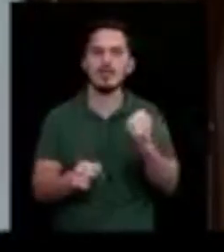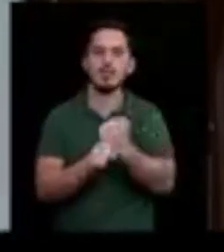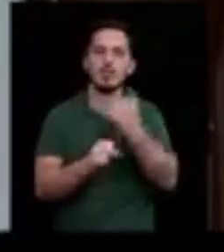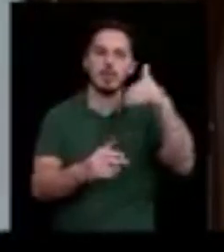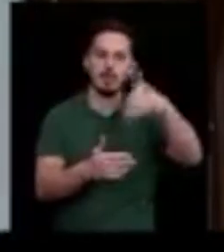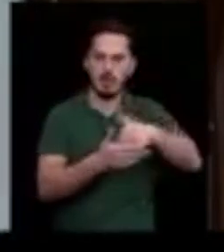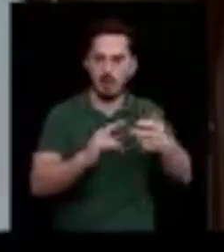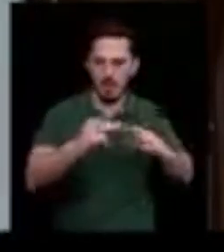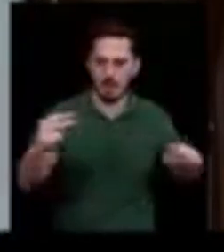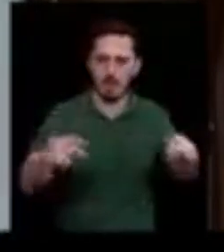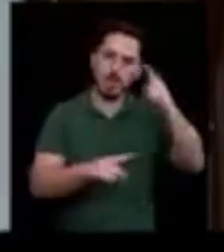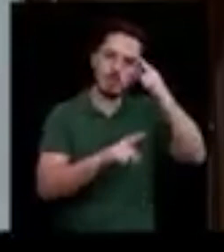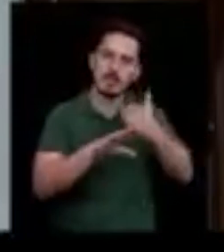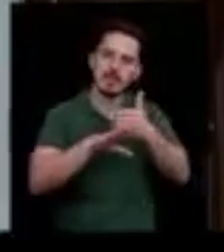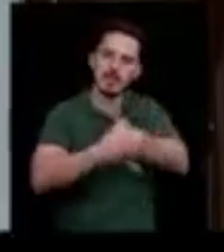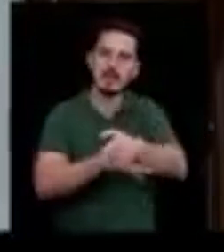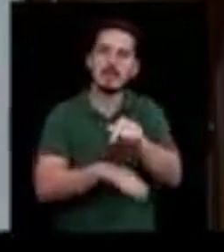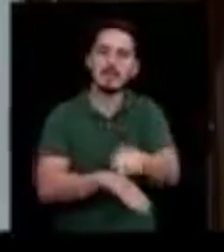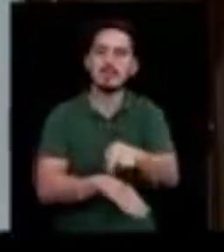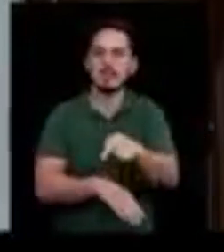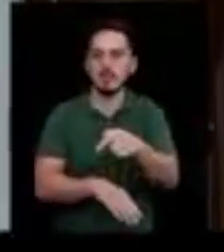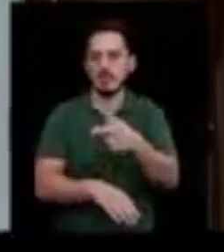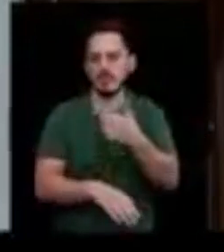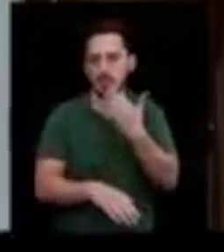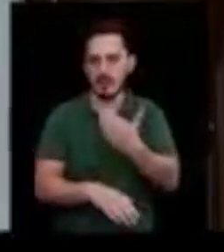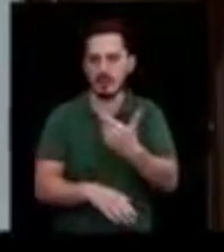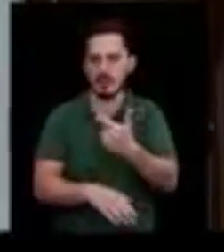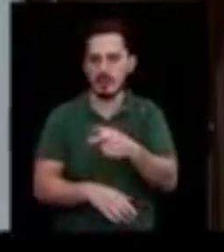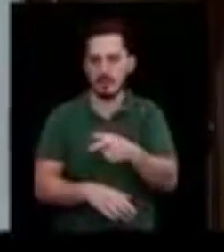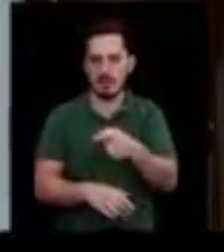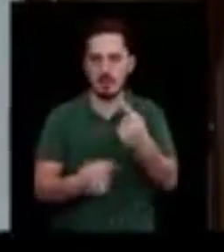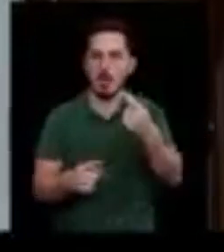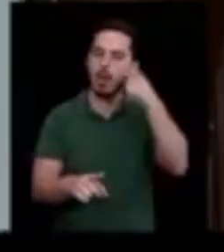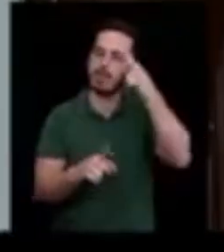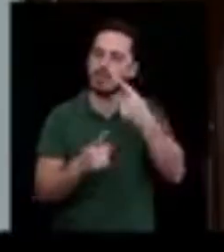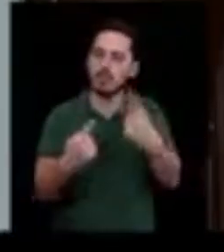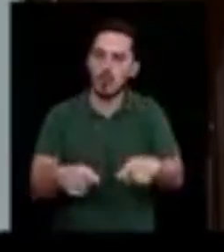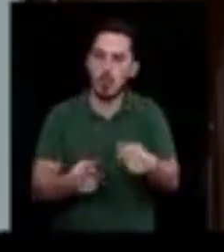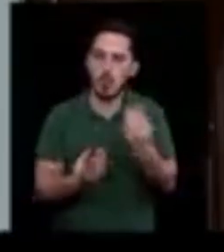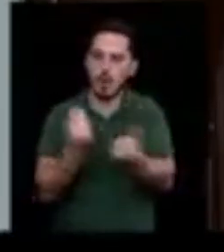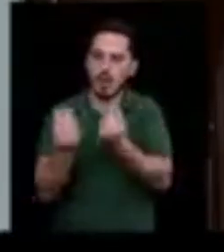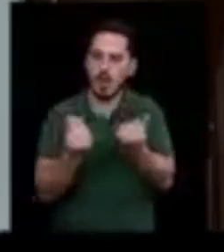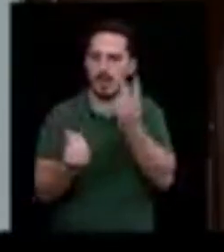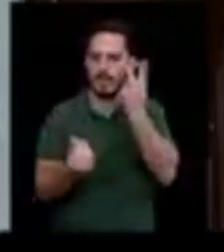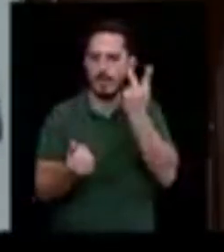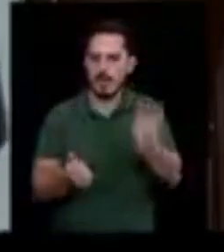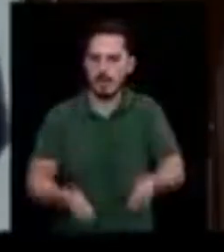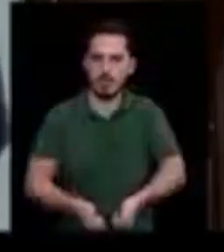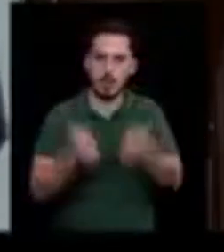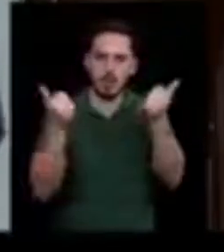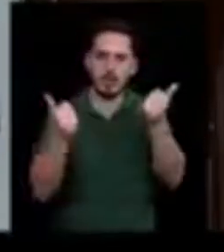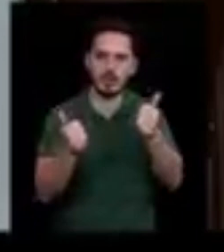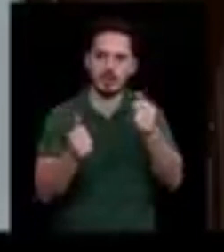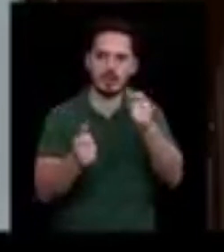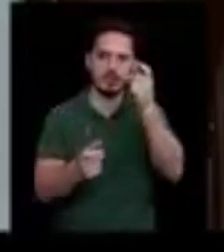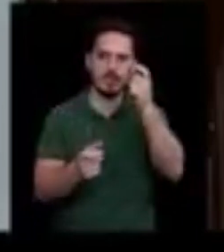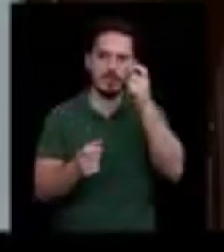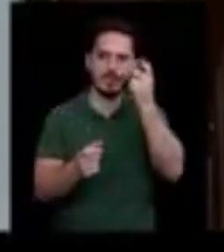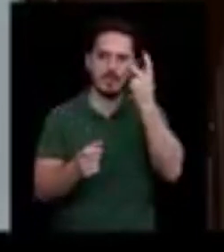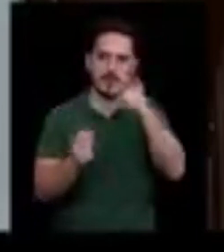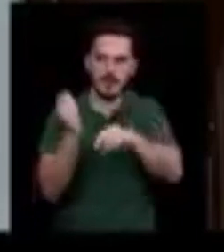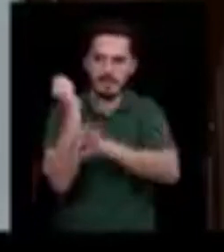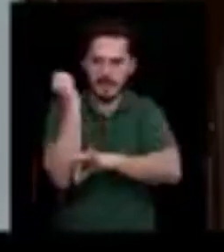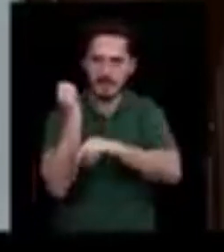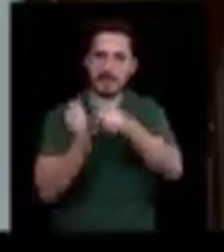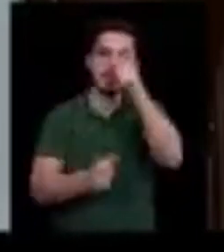para aceder a estes três humildes pedidos que apenas visam a melhoria da qualidade de vida dos fregueses e das